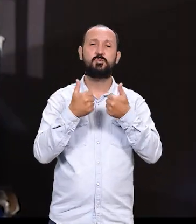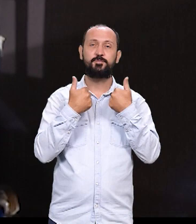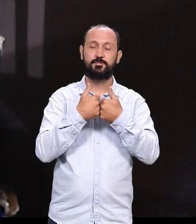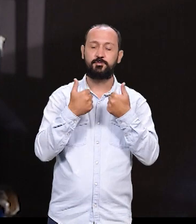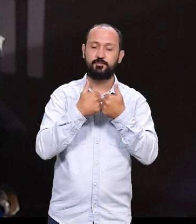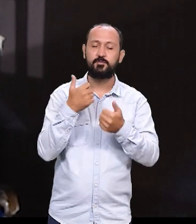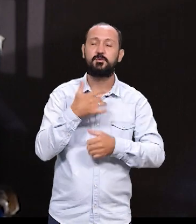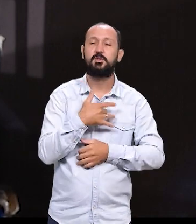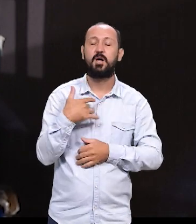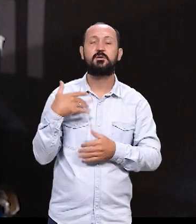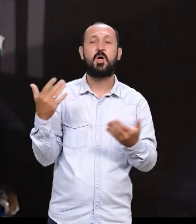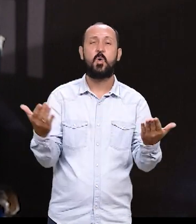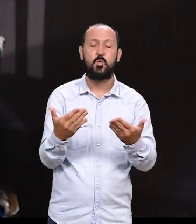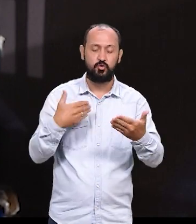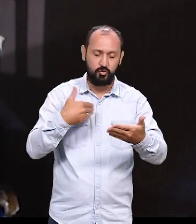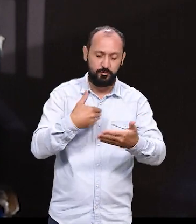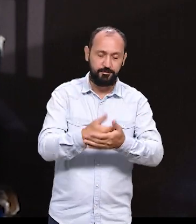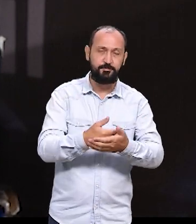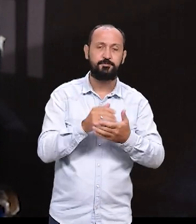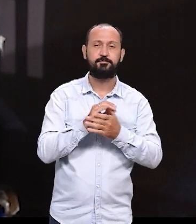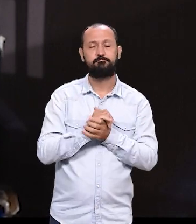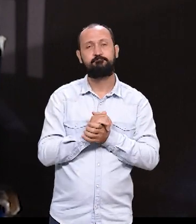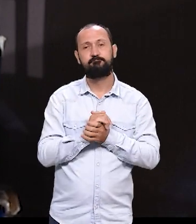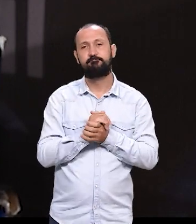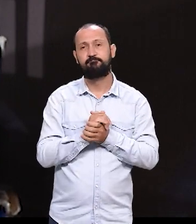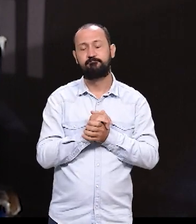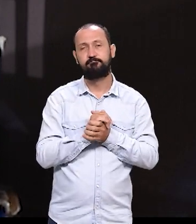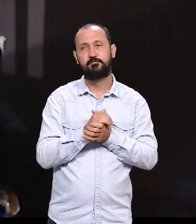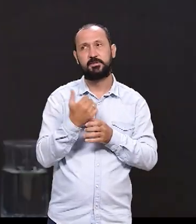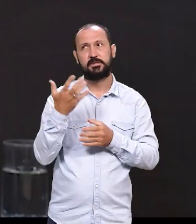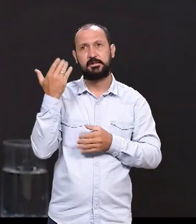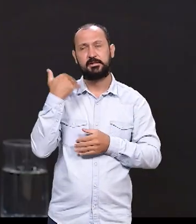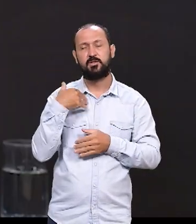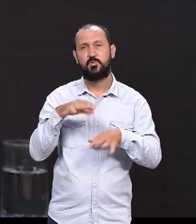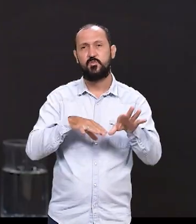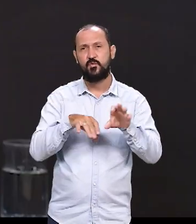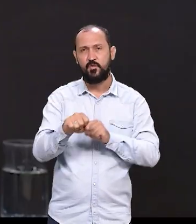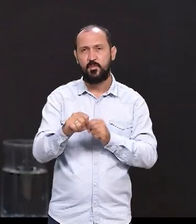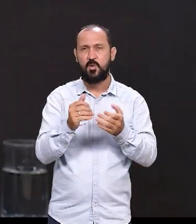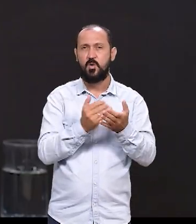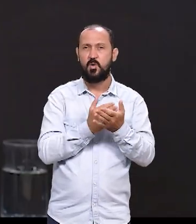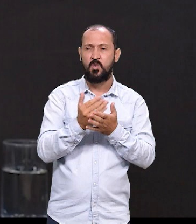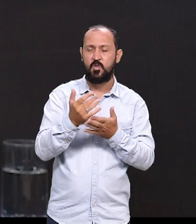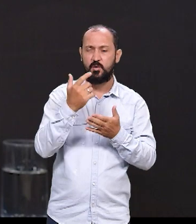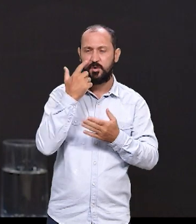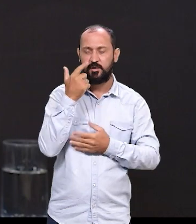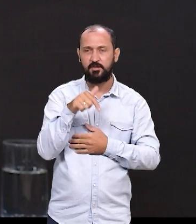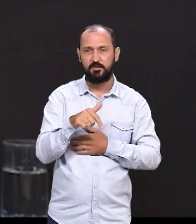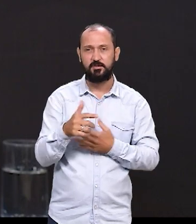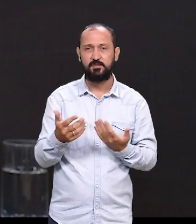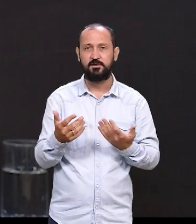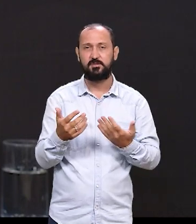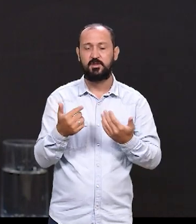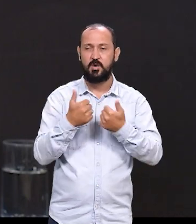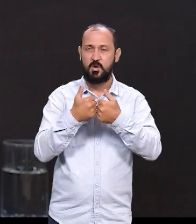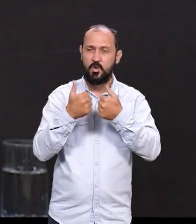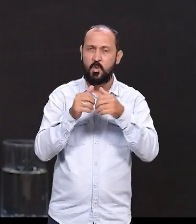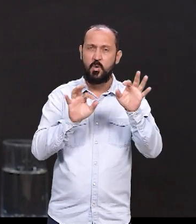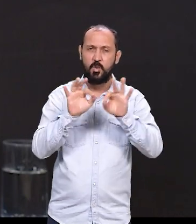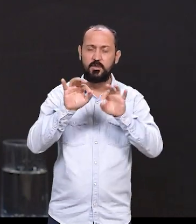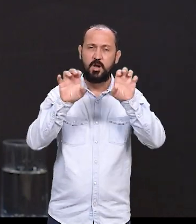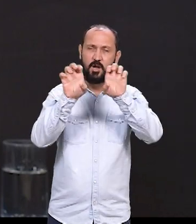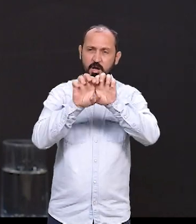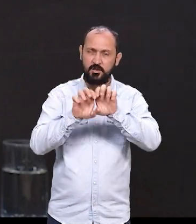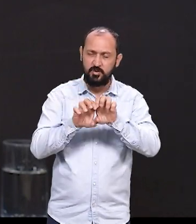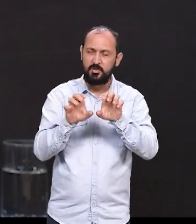avaliação do ônibus da Saúde até agora pra gente olha Eh quando eu me formei e a gente começou com com unidade